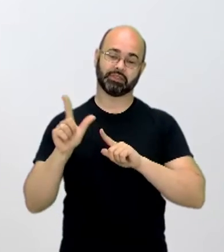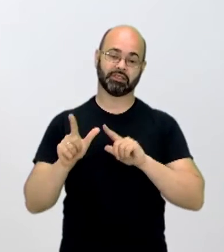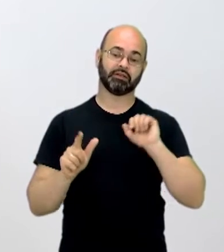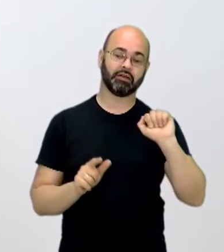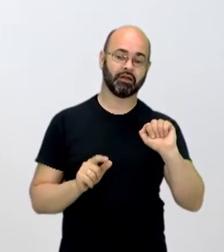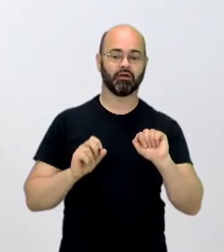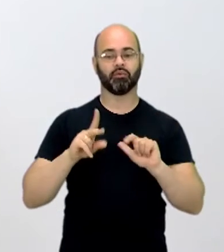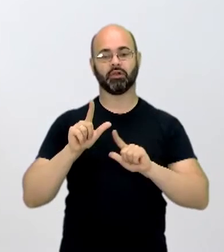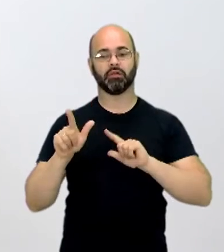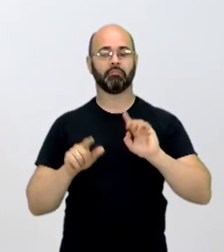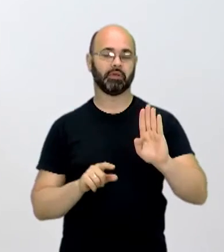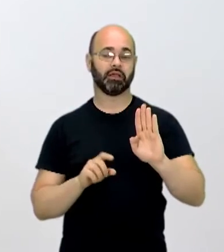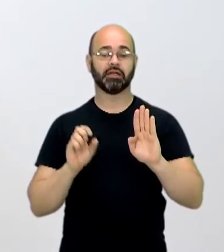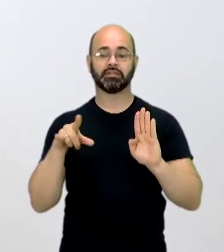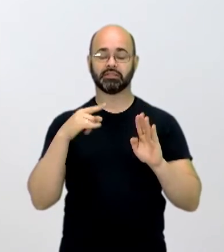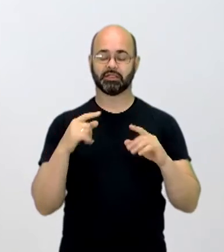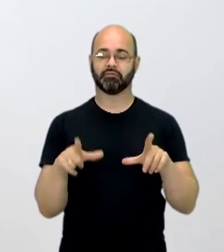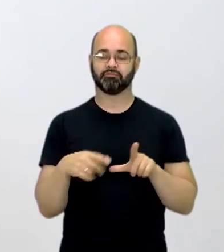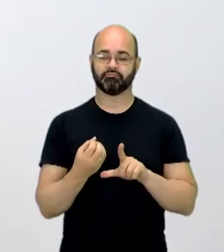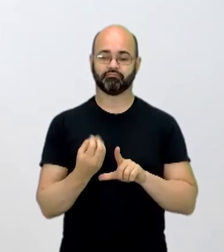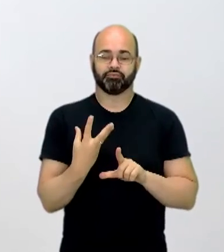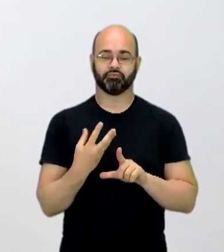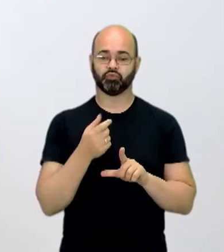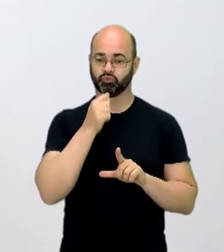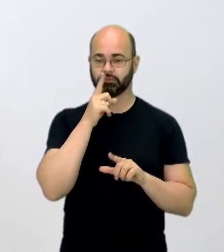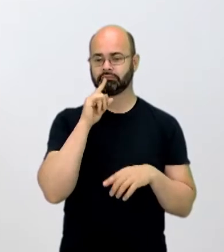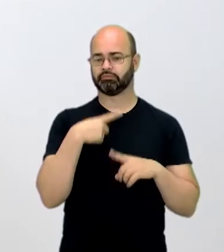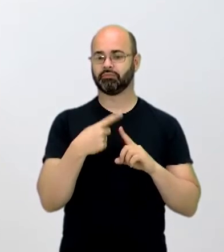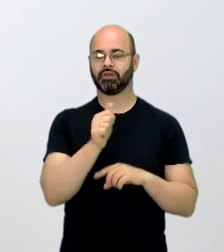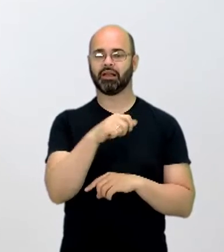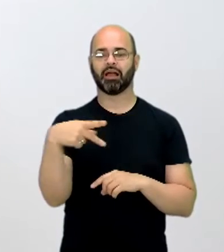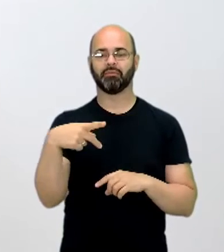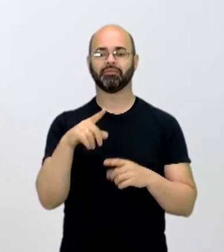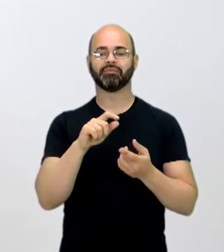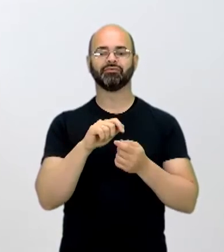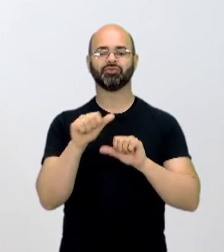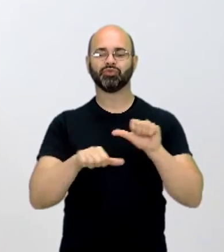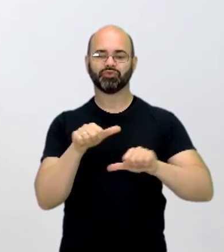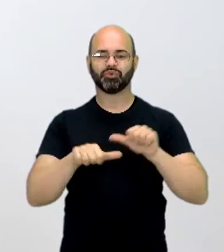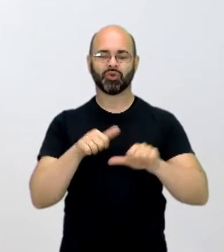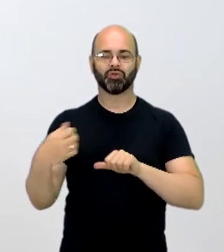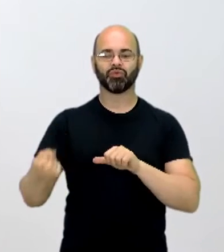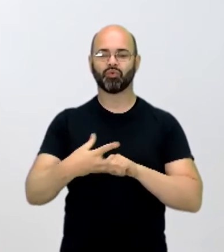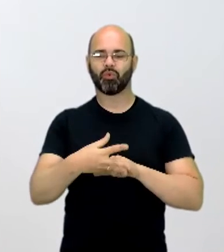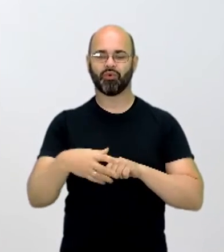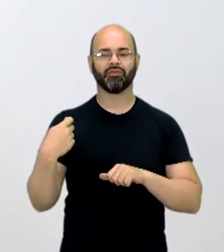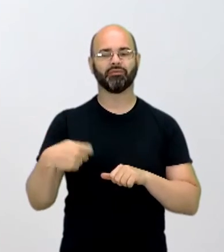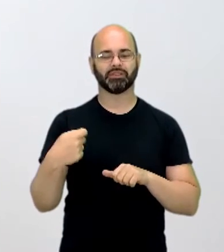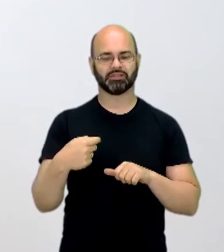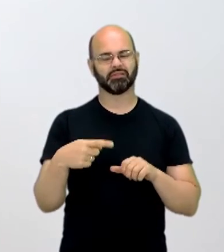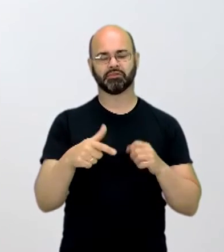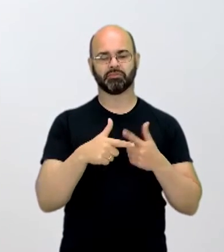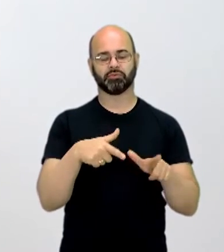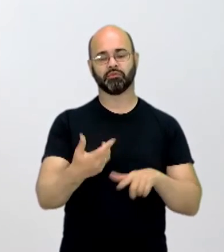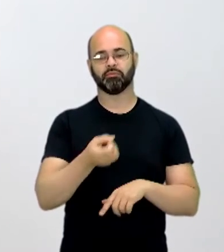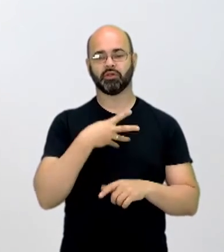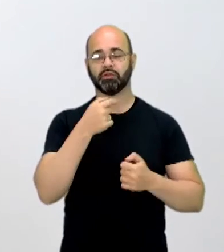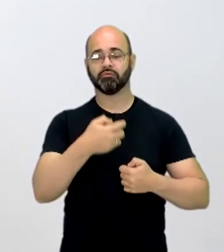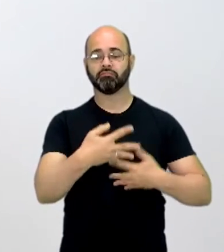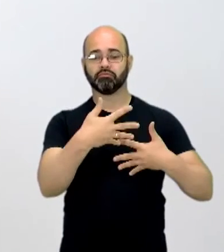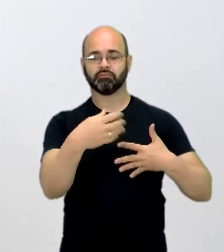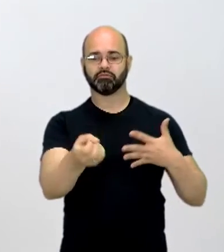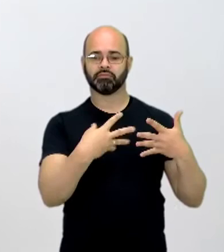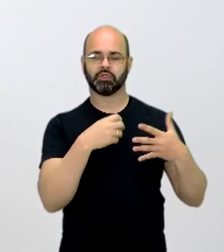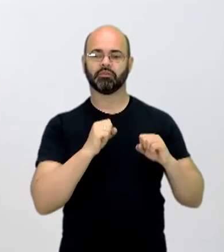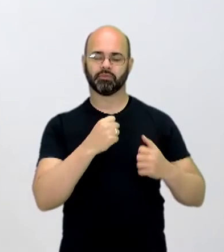não aparecer o pop-up para você, é porque o seu aplicativo precisa aí de alguma atualização. E aí você manda para mim via chat. O Miguel está